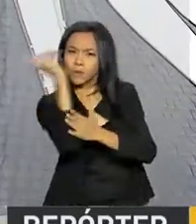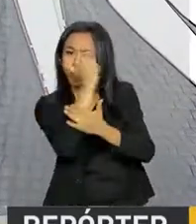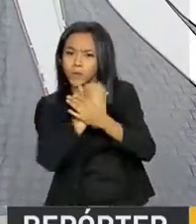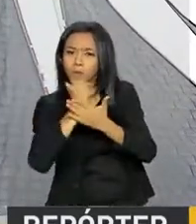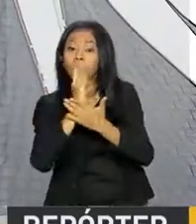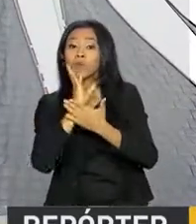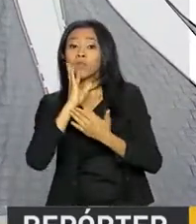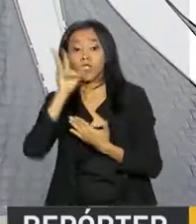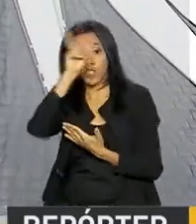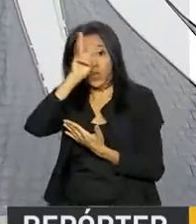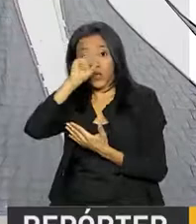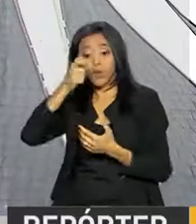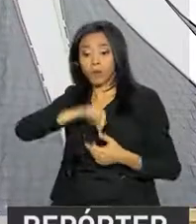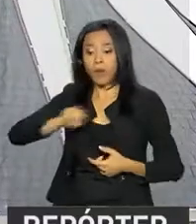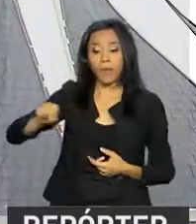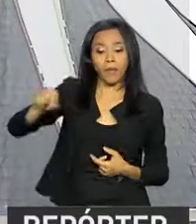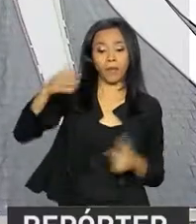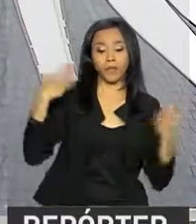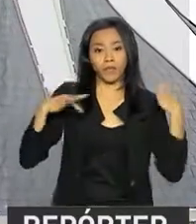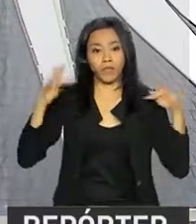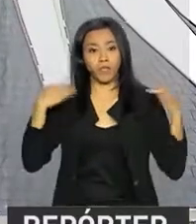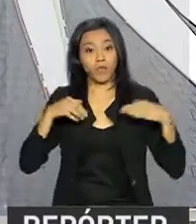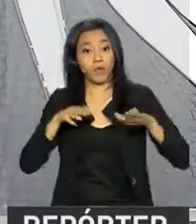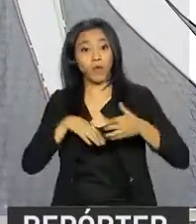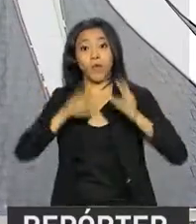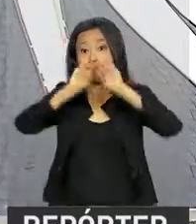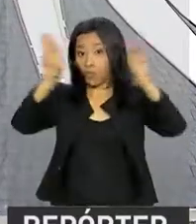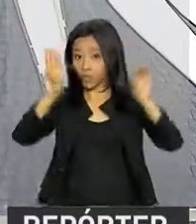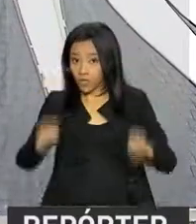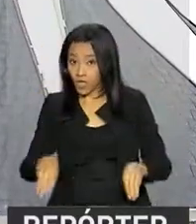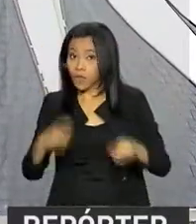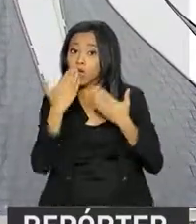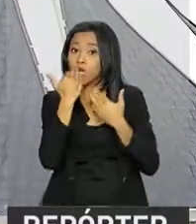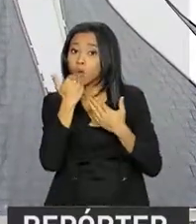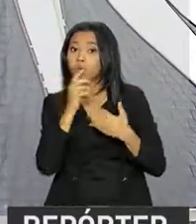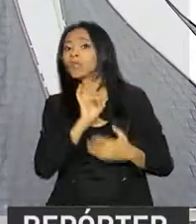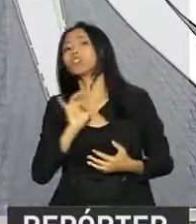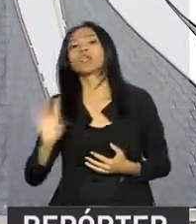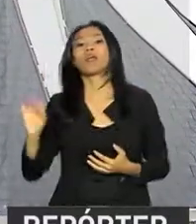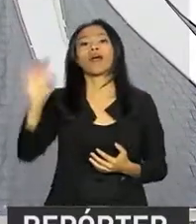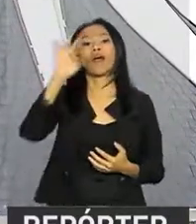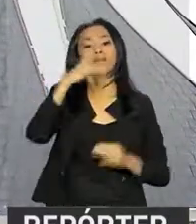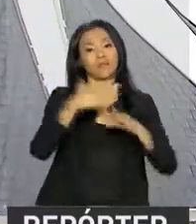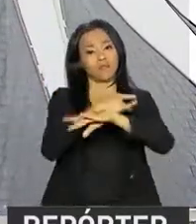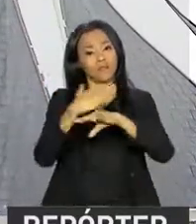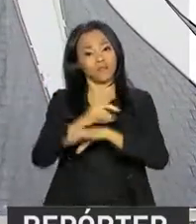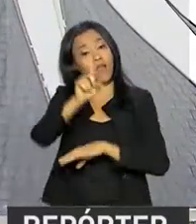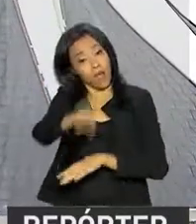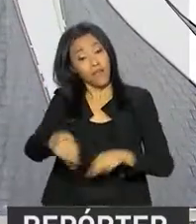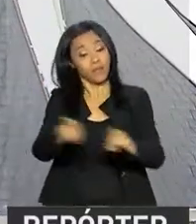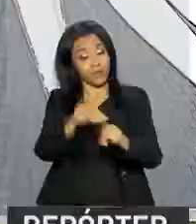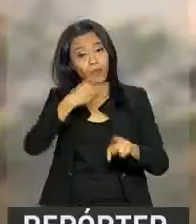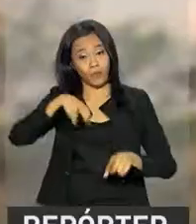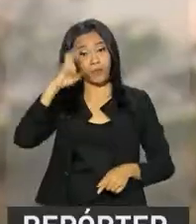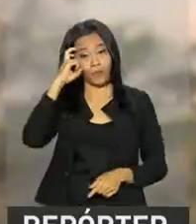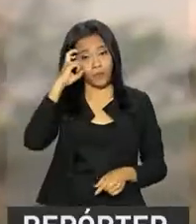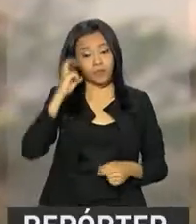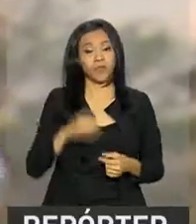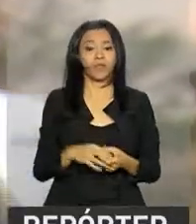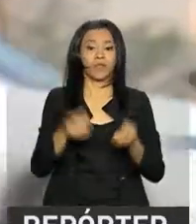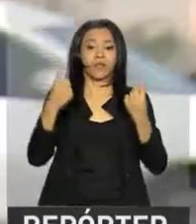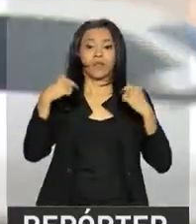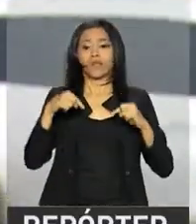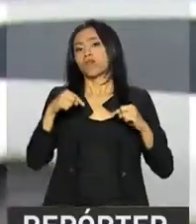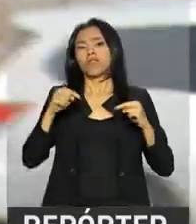os pontos turísticos museus ea gastronomia de cada cidade isto também é cultura para